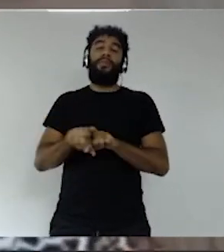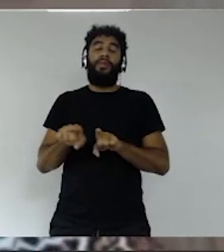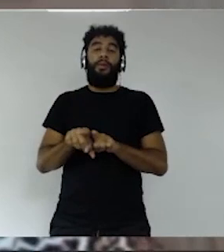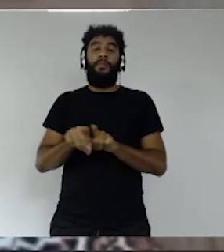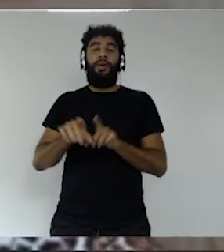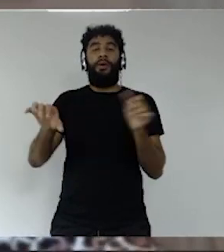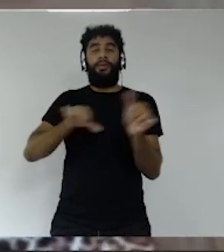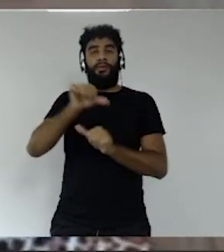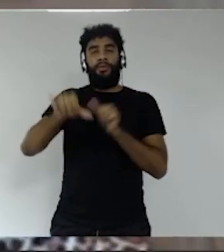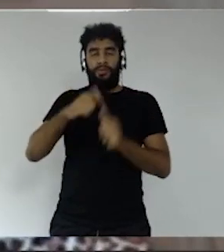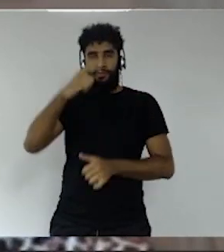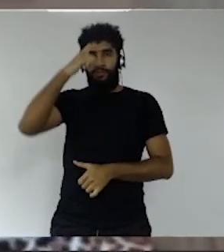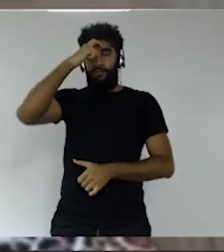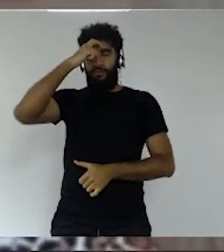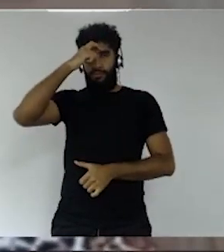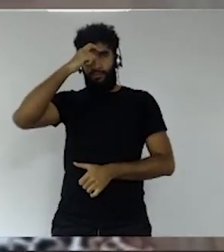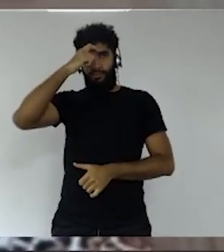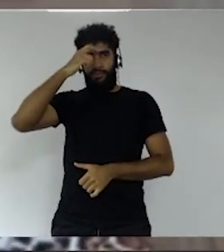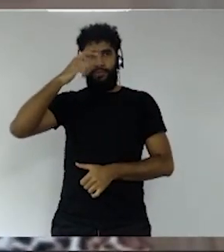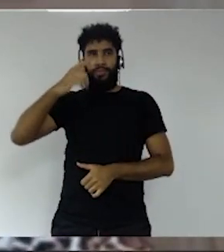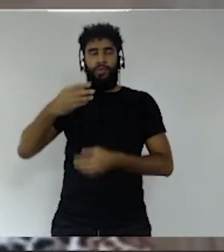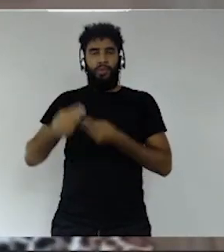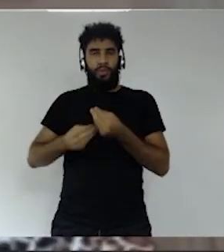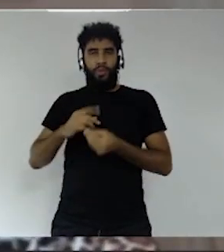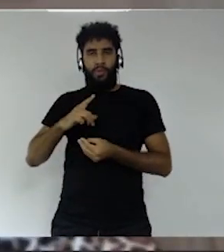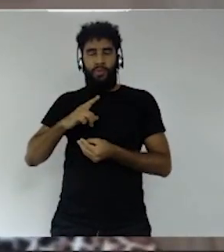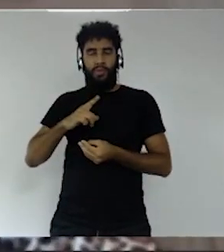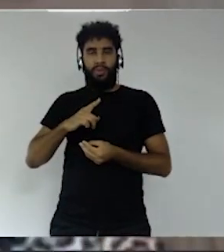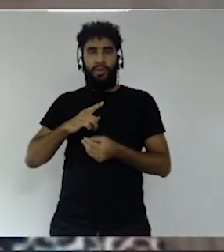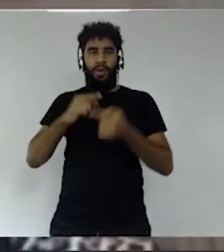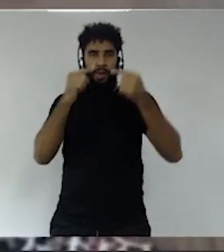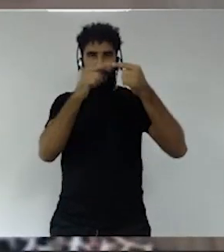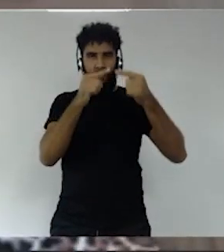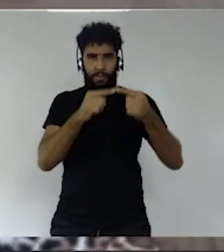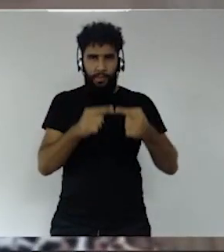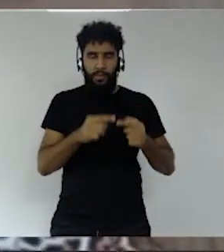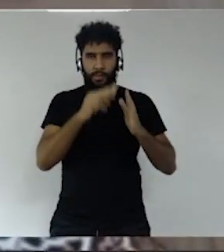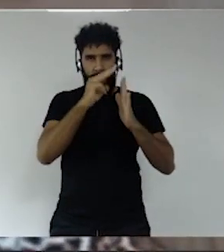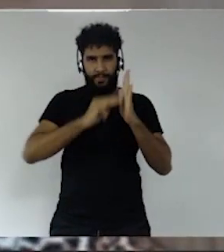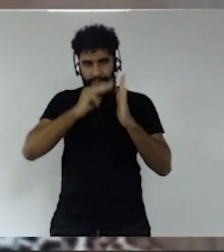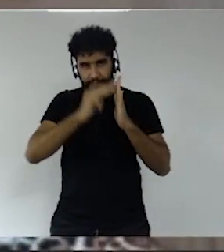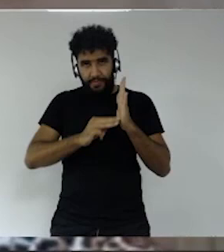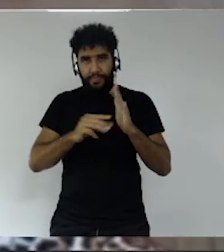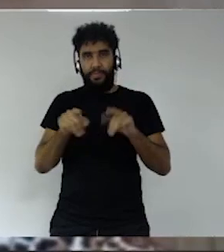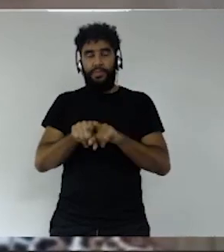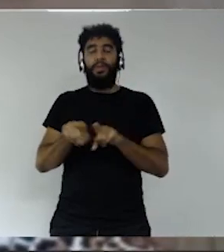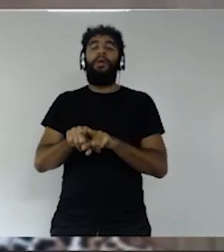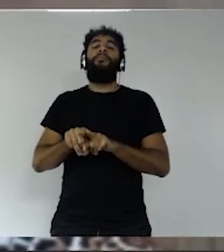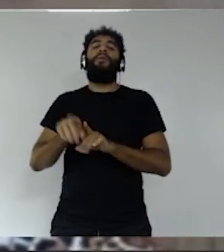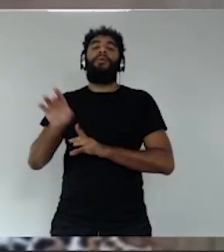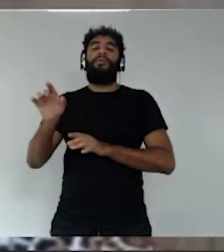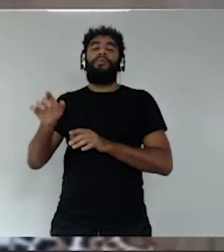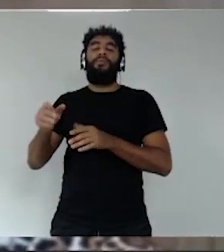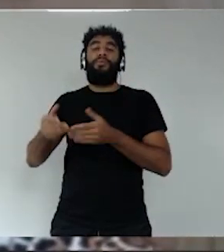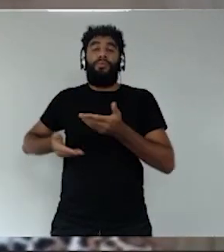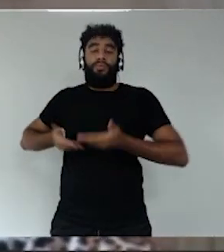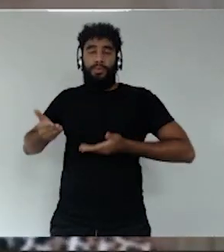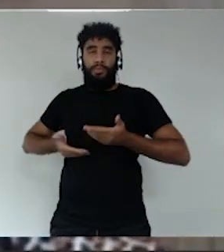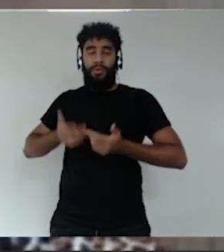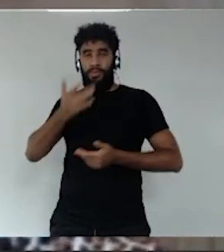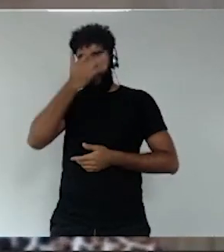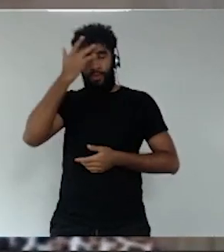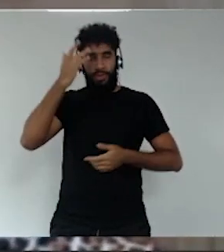de mentalidade de todos em relação a esses métodos consensuais e a qualidade do serviço prestado por conciliadores e